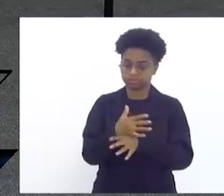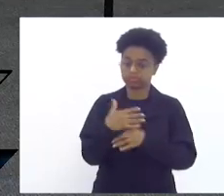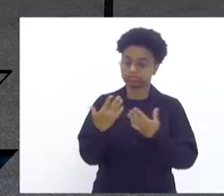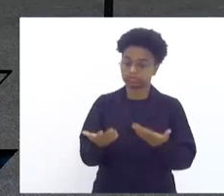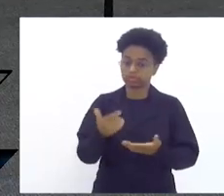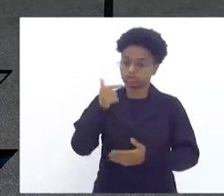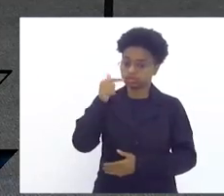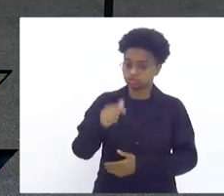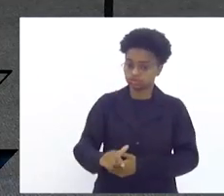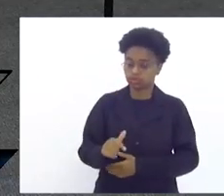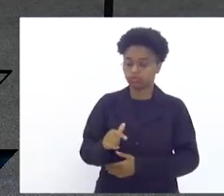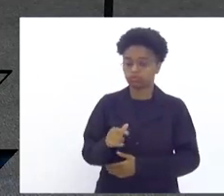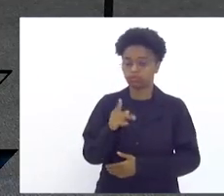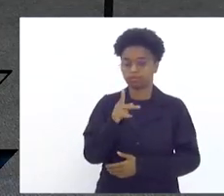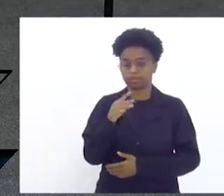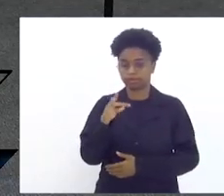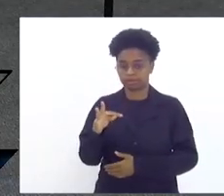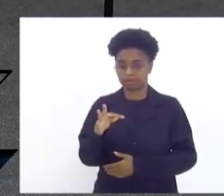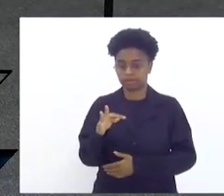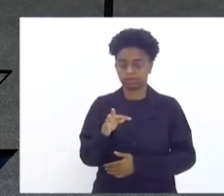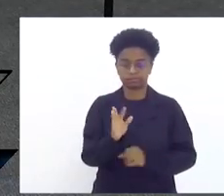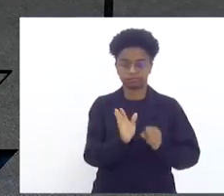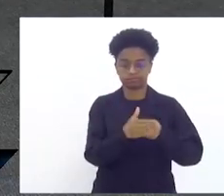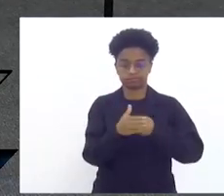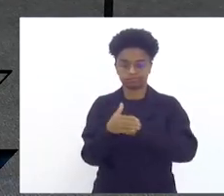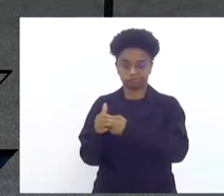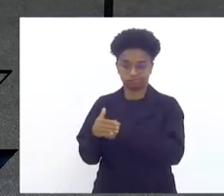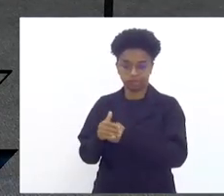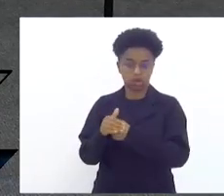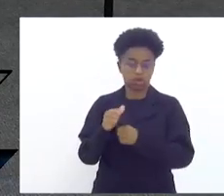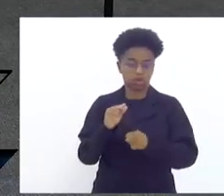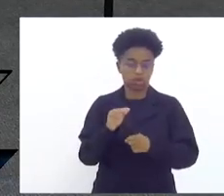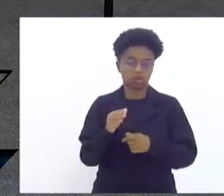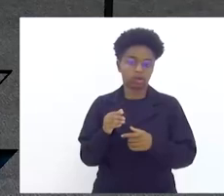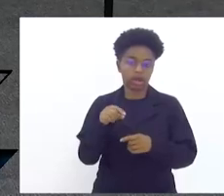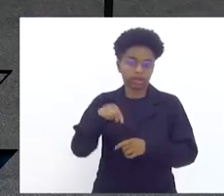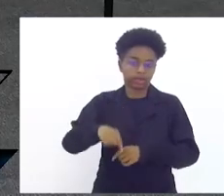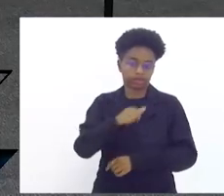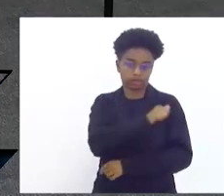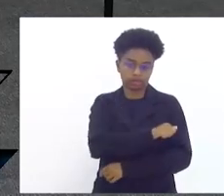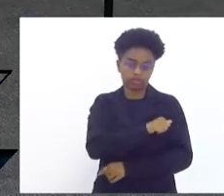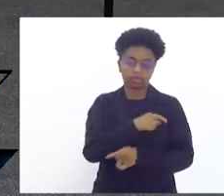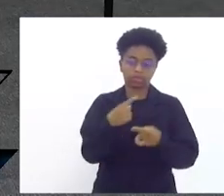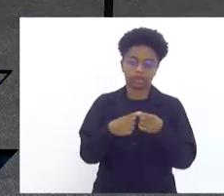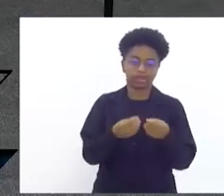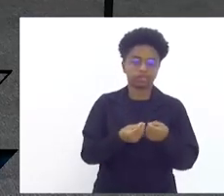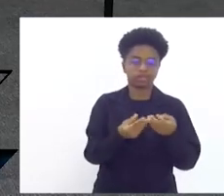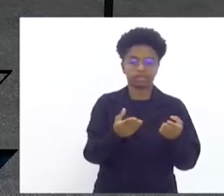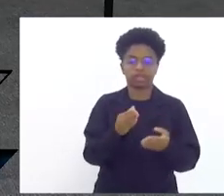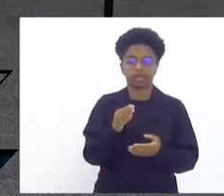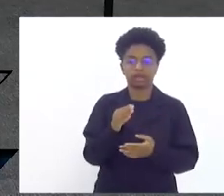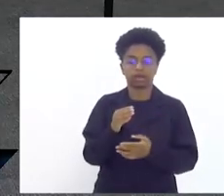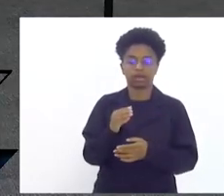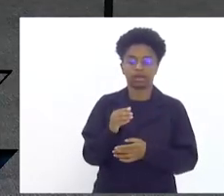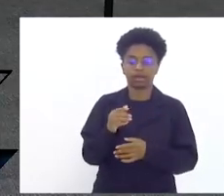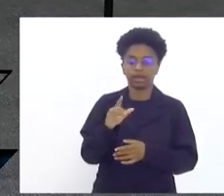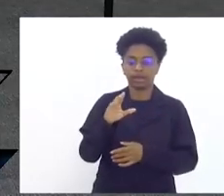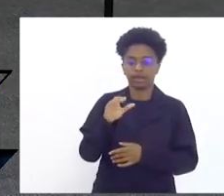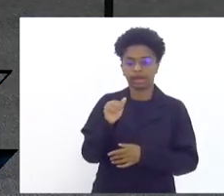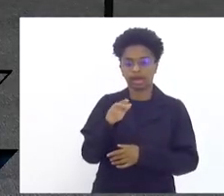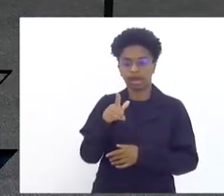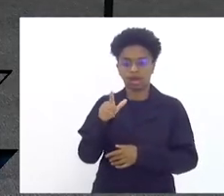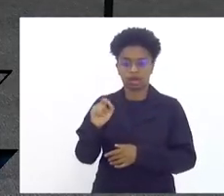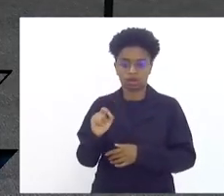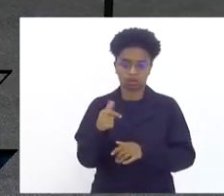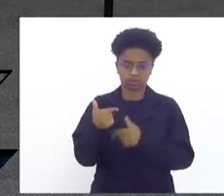uma vez o PT a coberta esse tipo de mal feito na Prefeitura do Rio de Janeiro em troca de carrinho fazendo o que fizeram hoje um círculo de